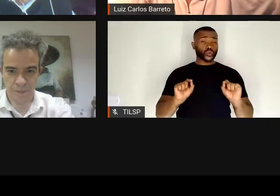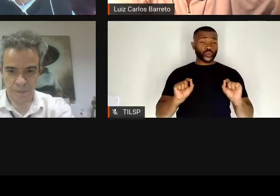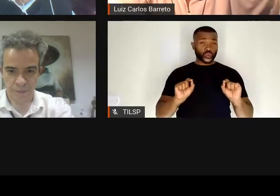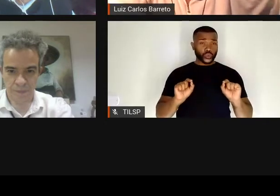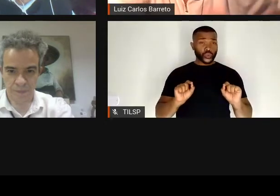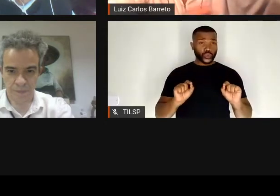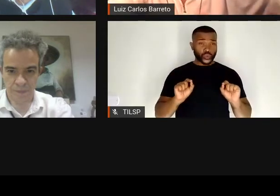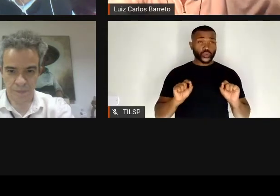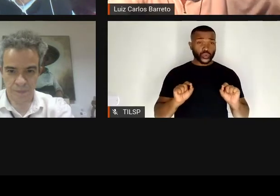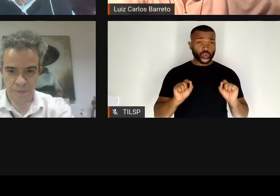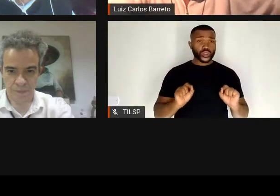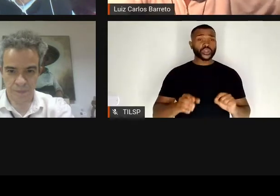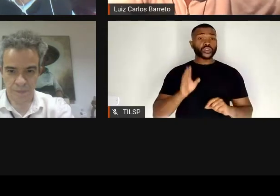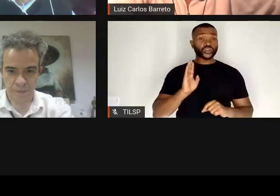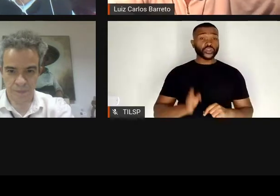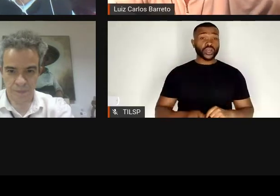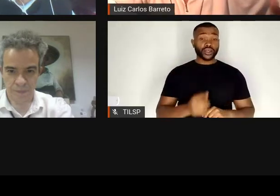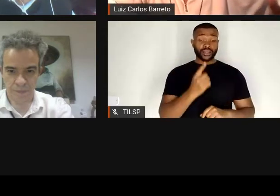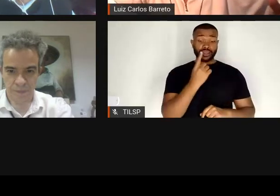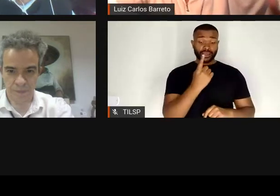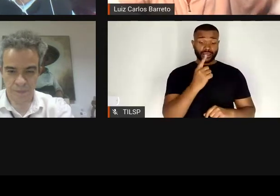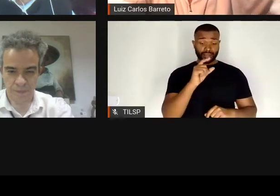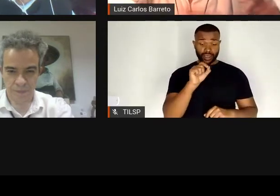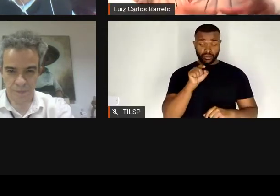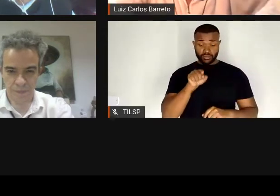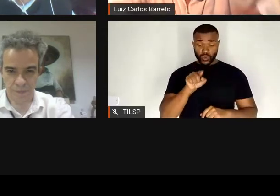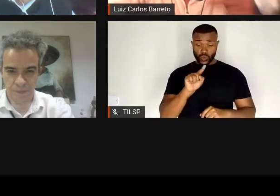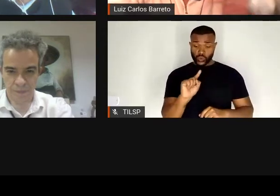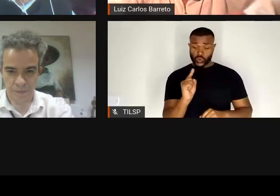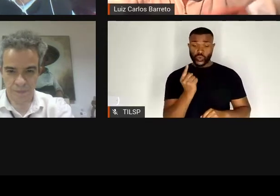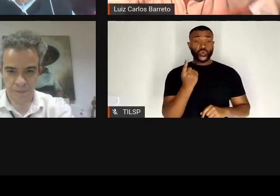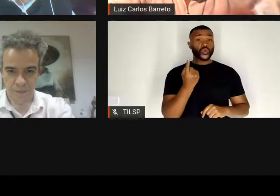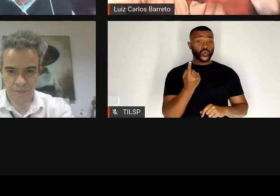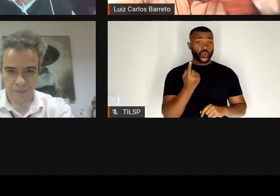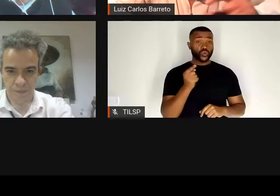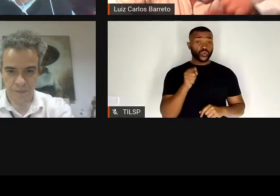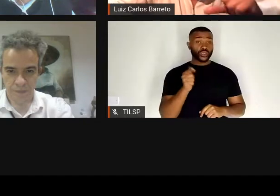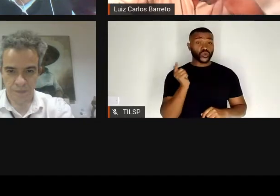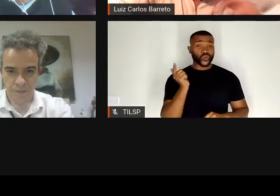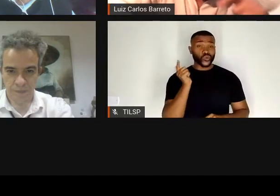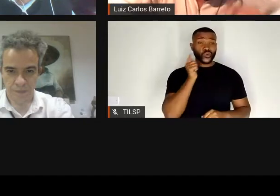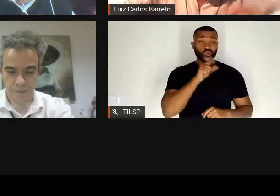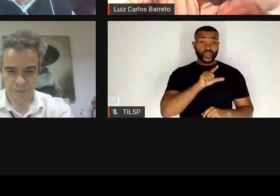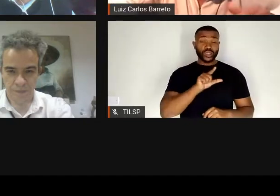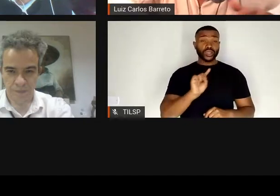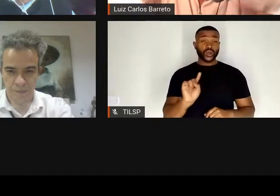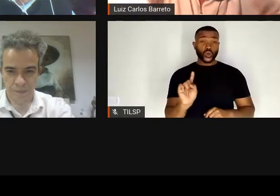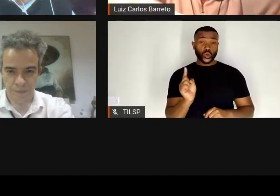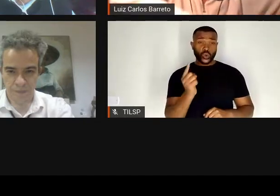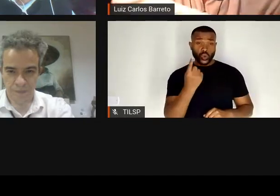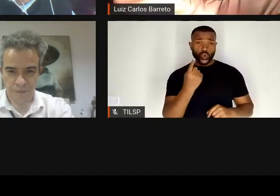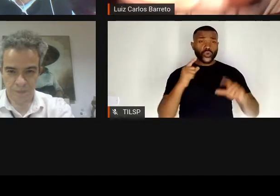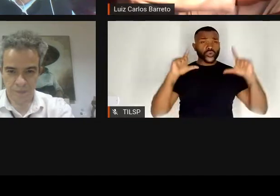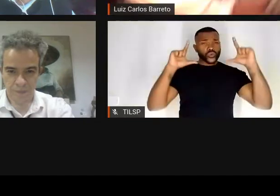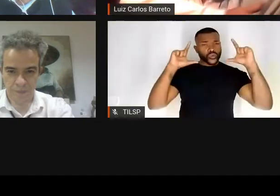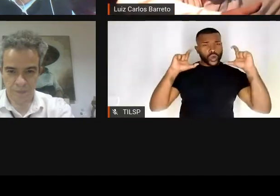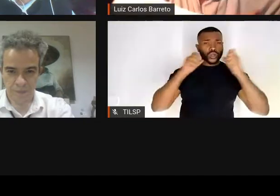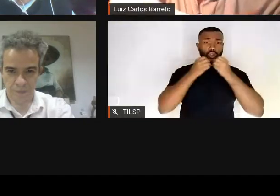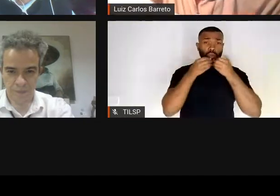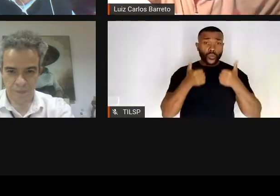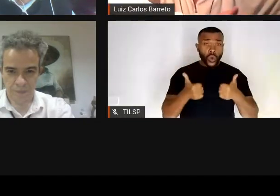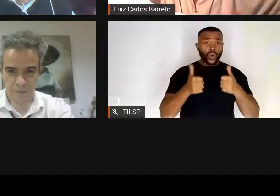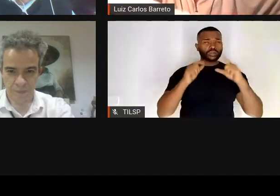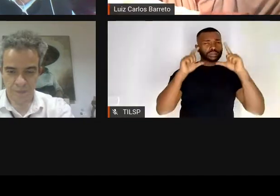era 10 por 1. Para você obter uma boa fotografia, fazia